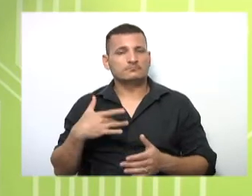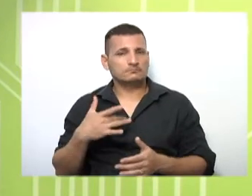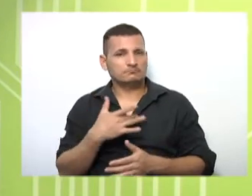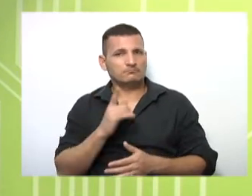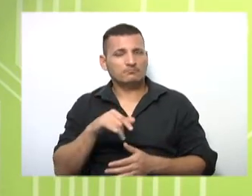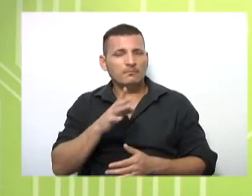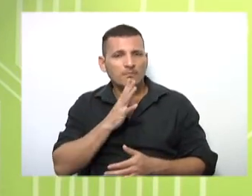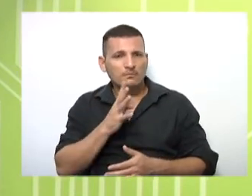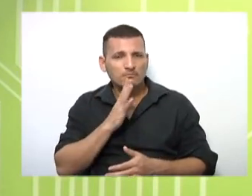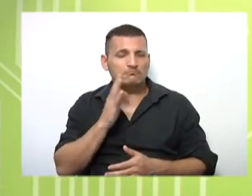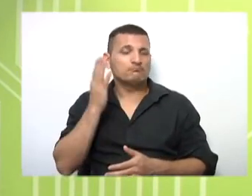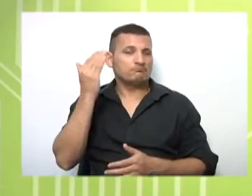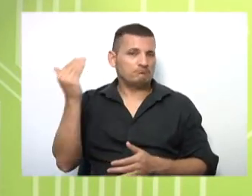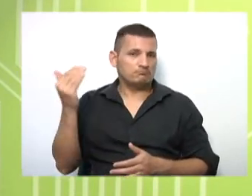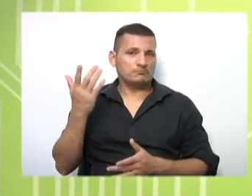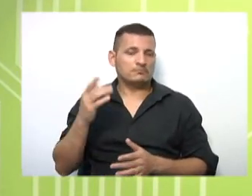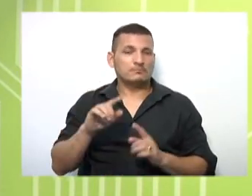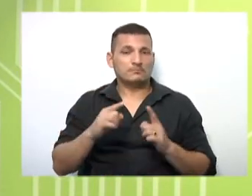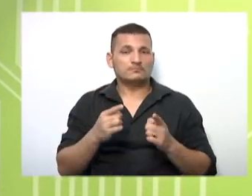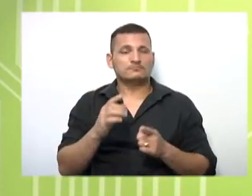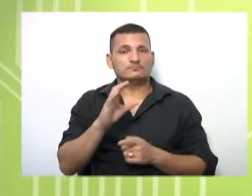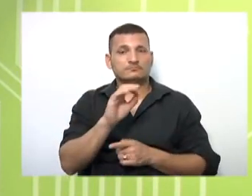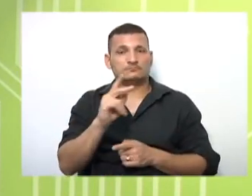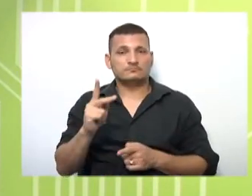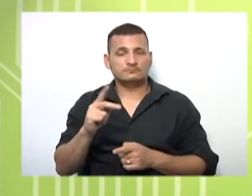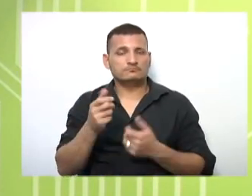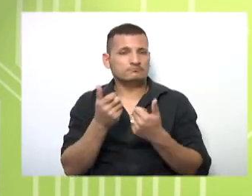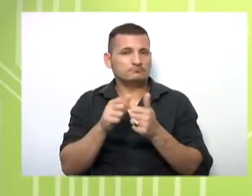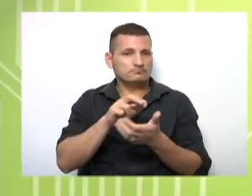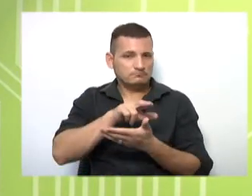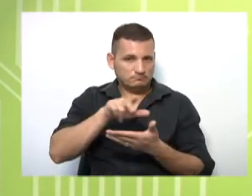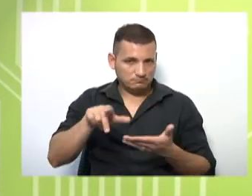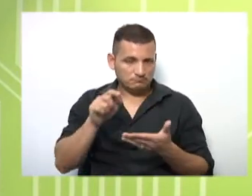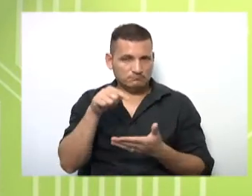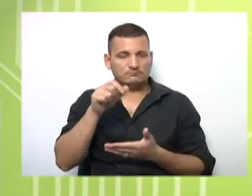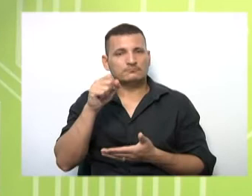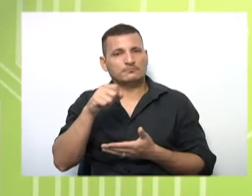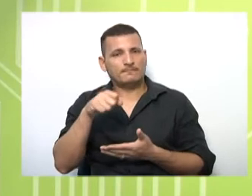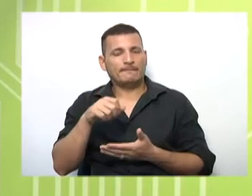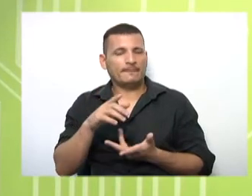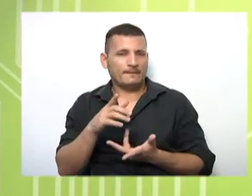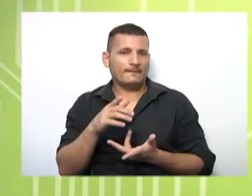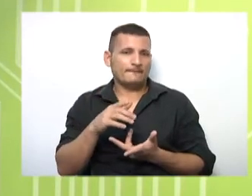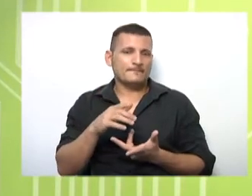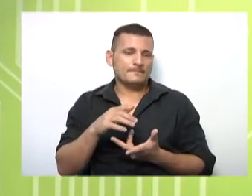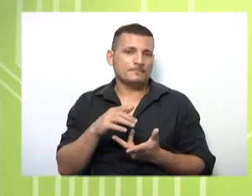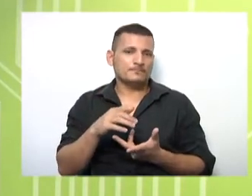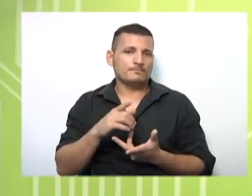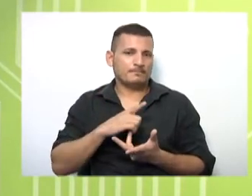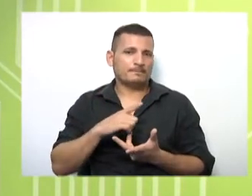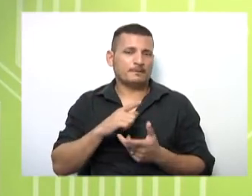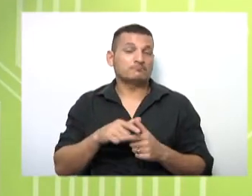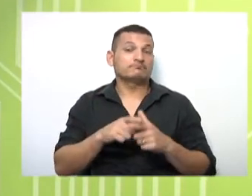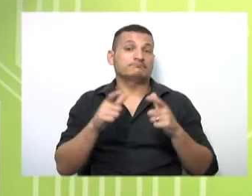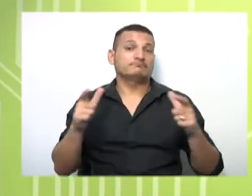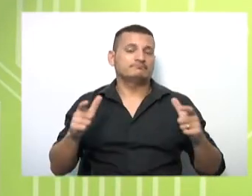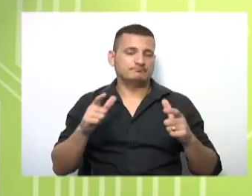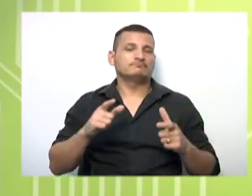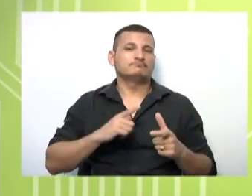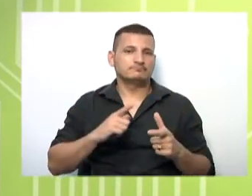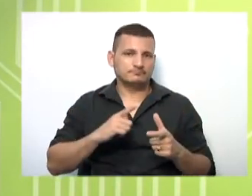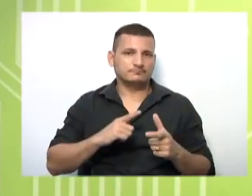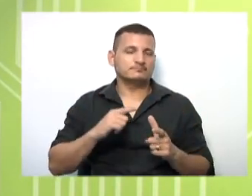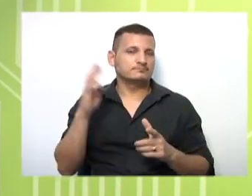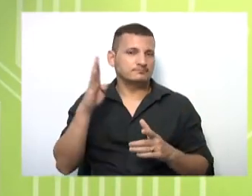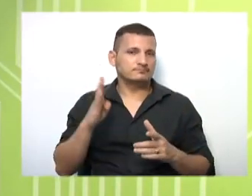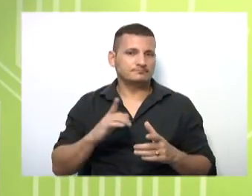bastante popular, porém as cooperativas de transporte, estas sim, acredito que sejam em maior número no país, pois em